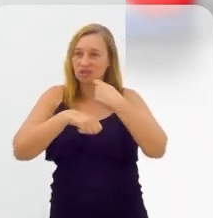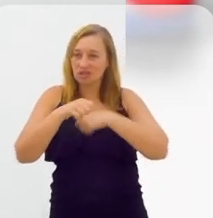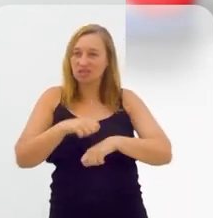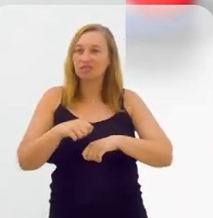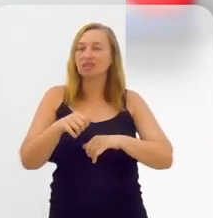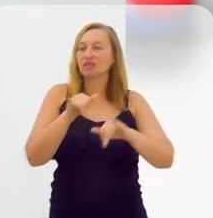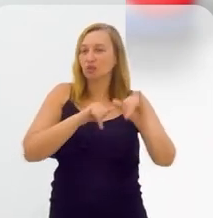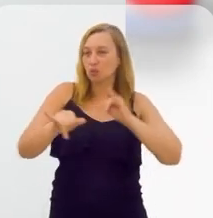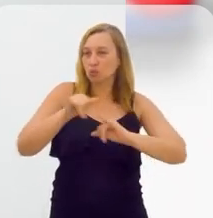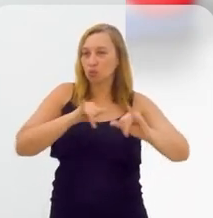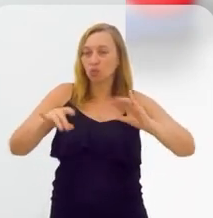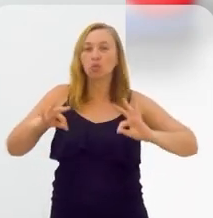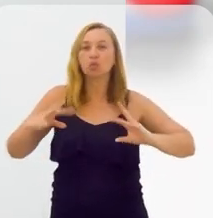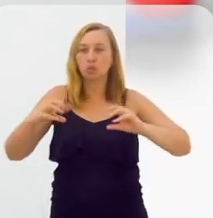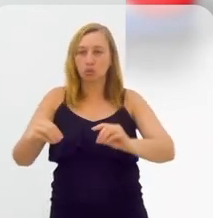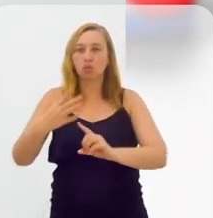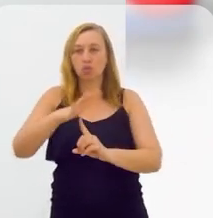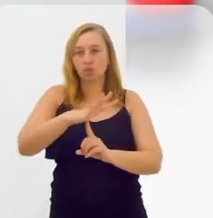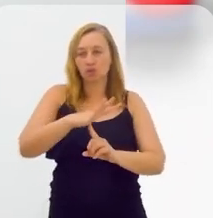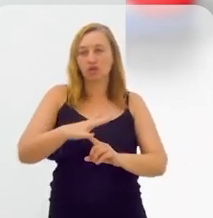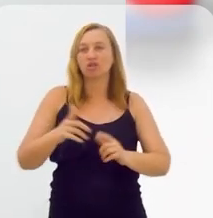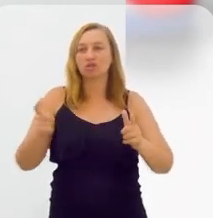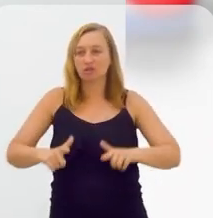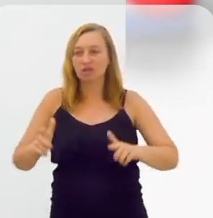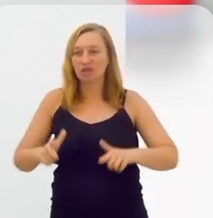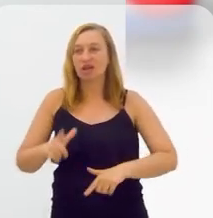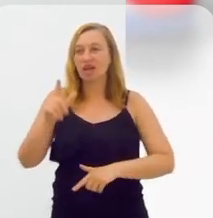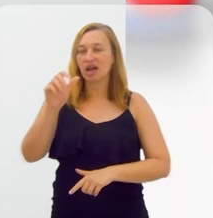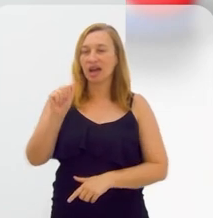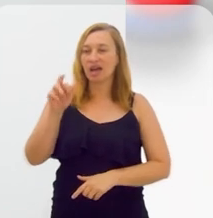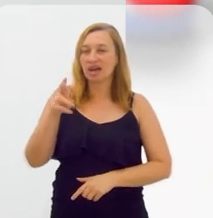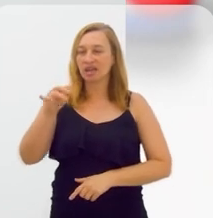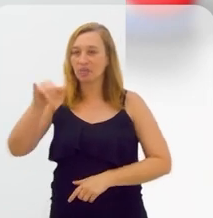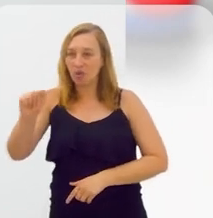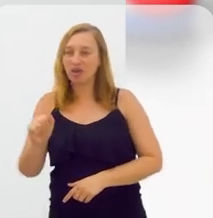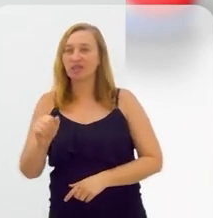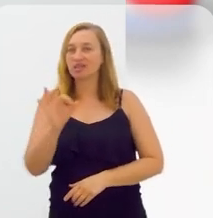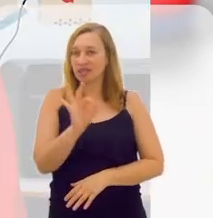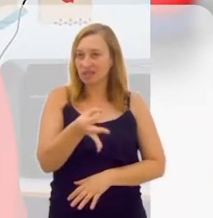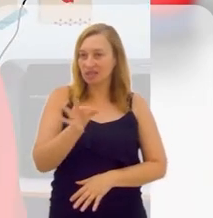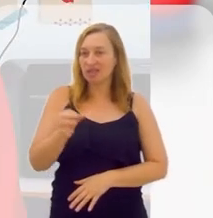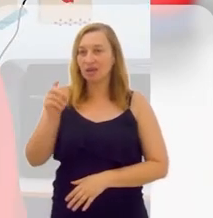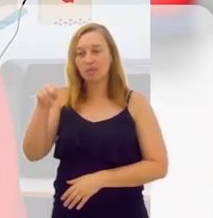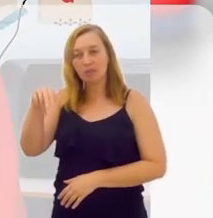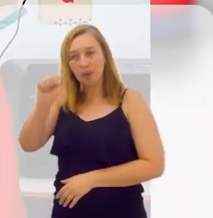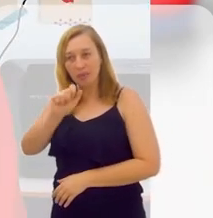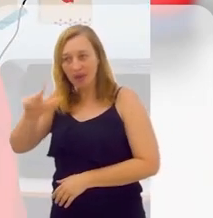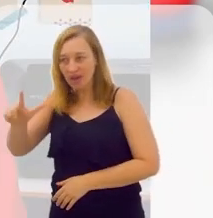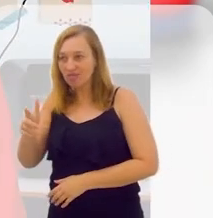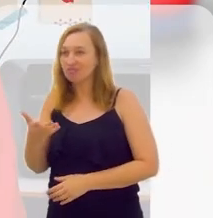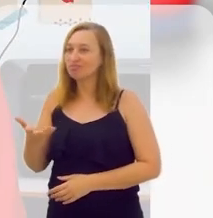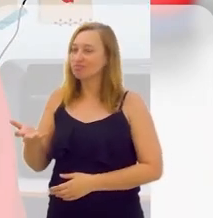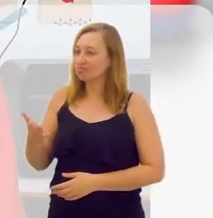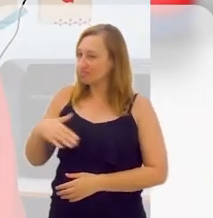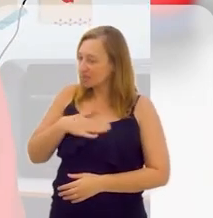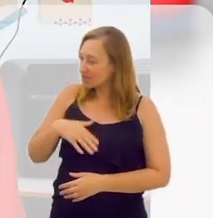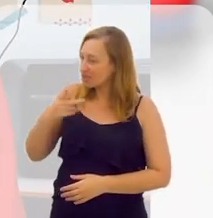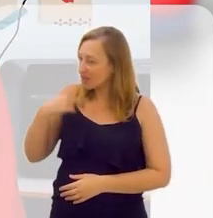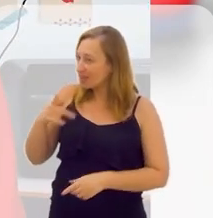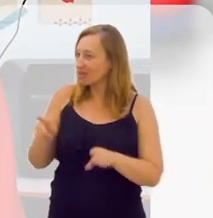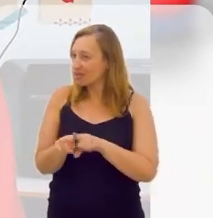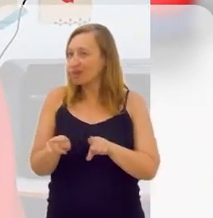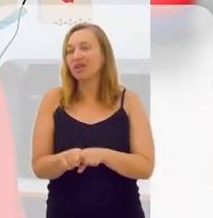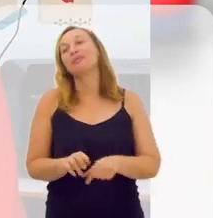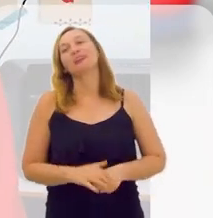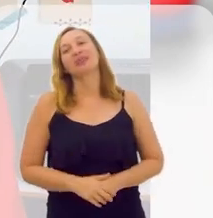tem os informes sobre todas as feiras do circuito Arariboia. Tá certo. E Mabel, você gostaria de fazer alguma